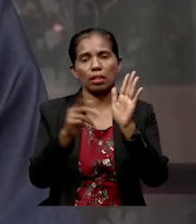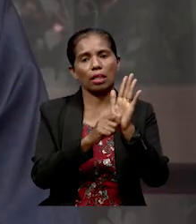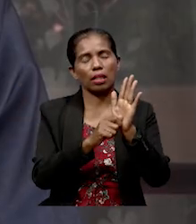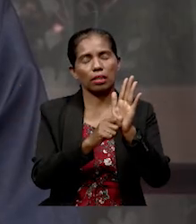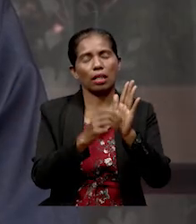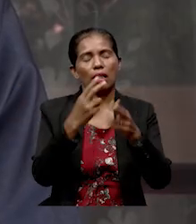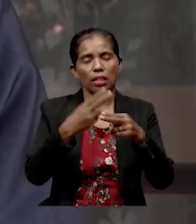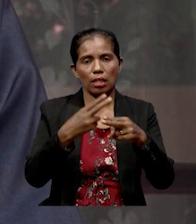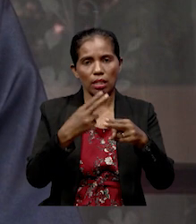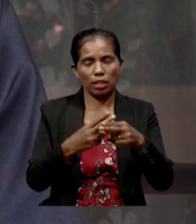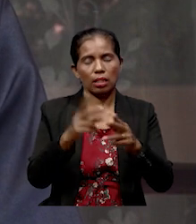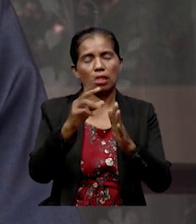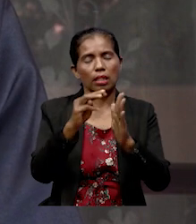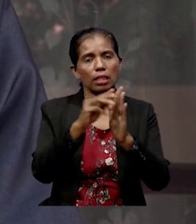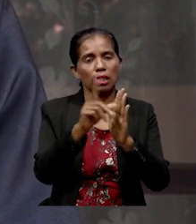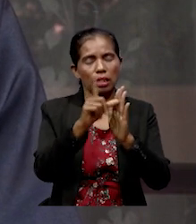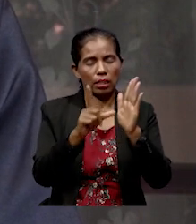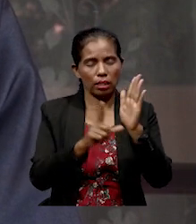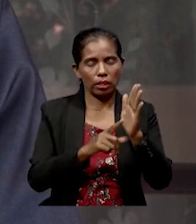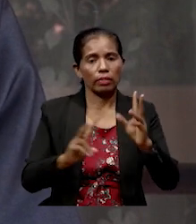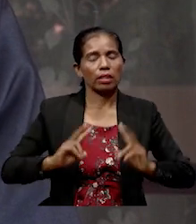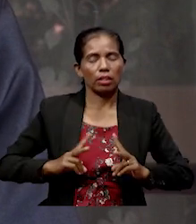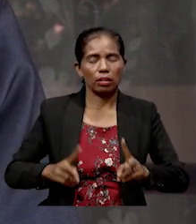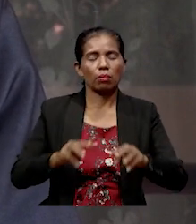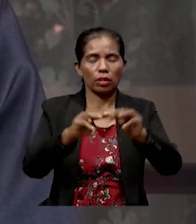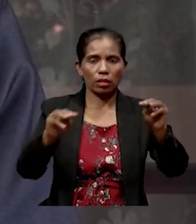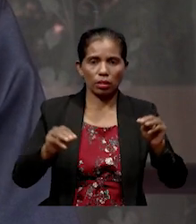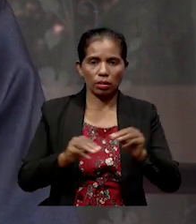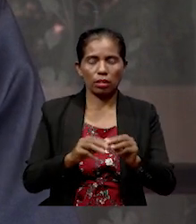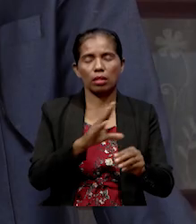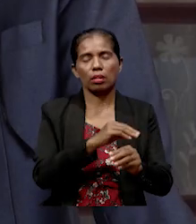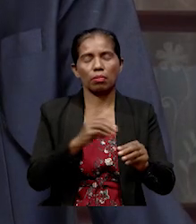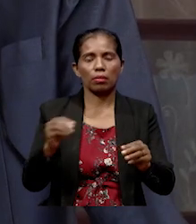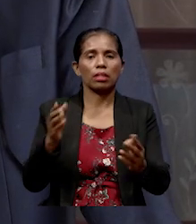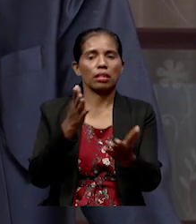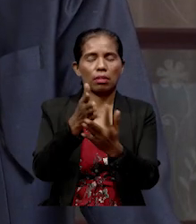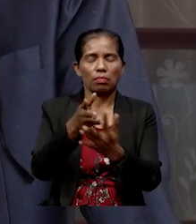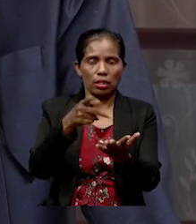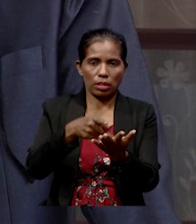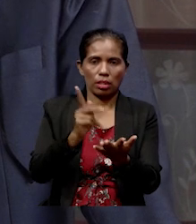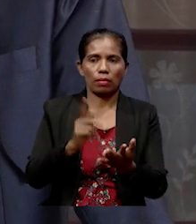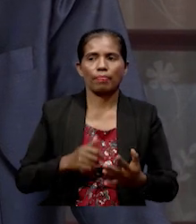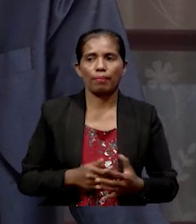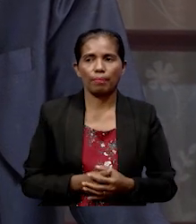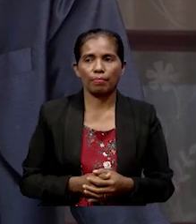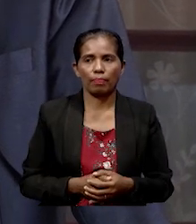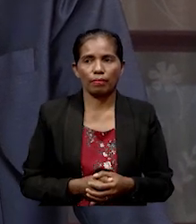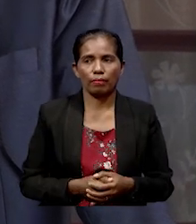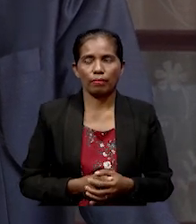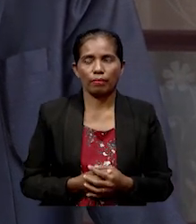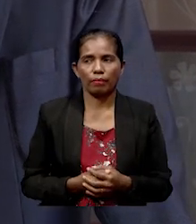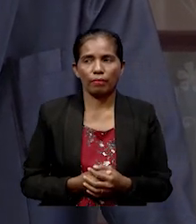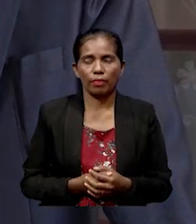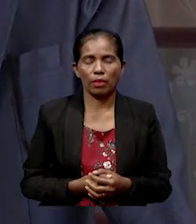lista veteranos sira e a município no posto sira, afo em tama ba pagamento. Com certeza,